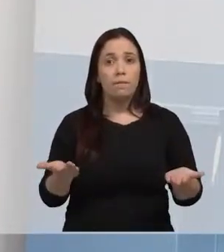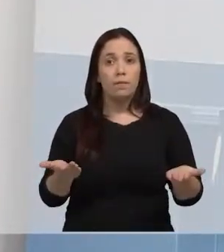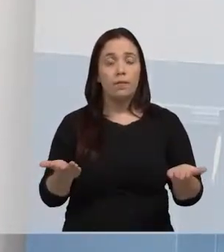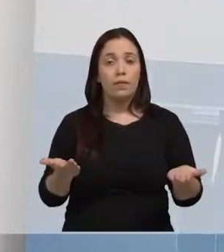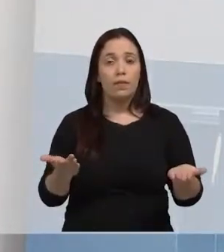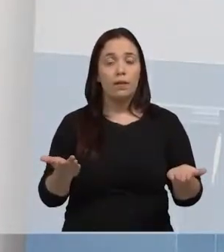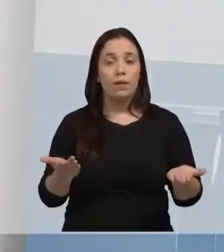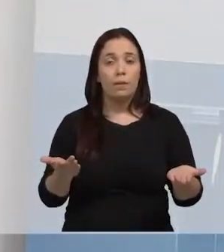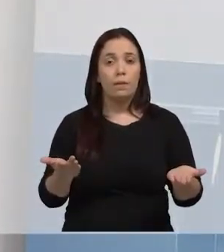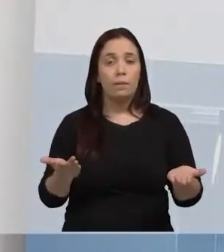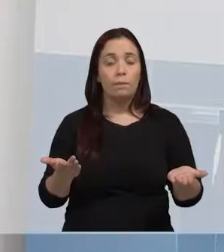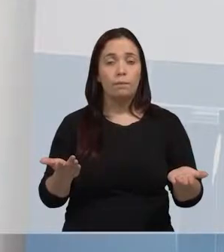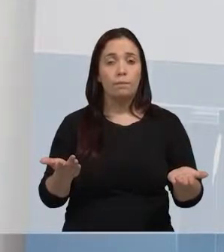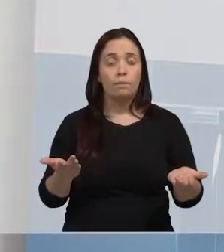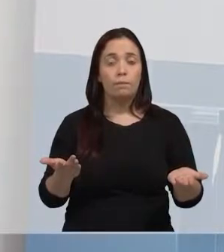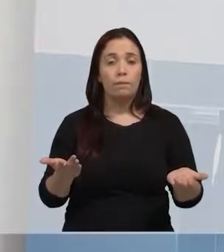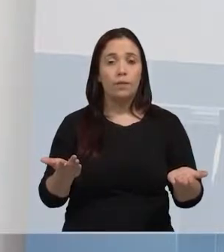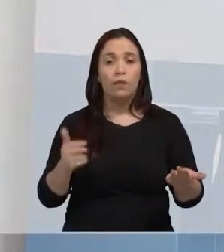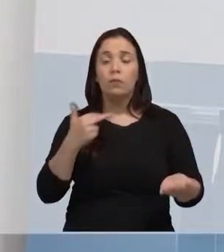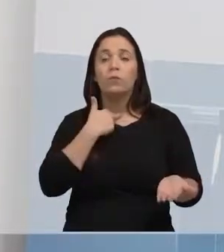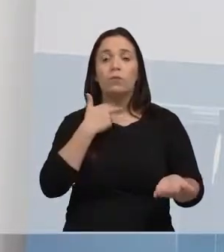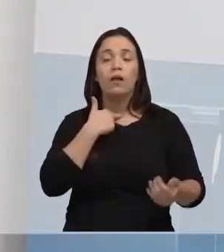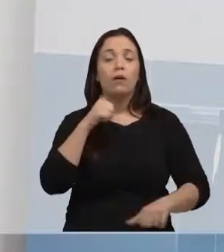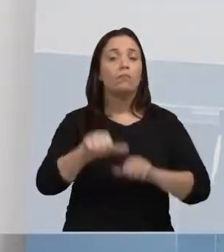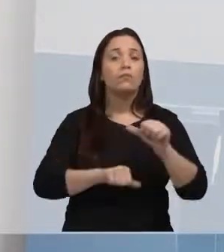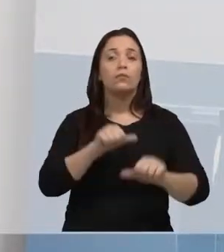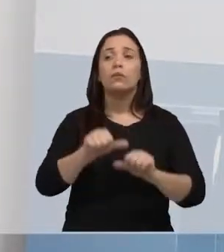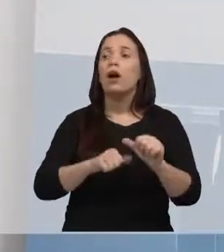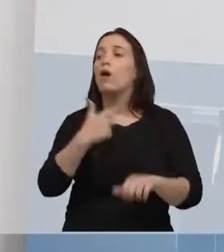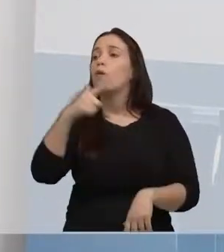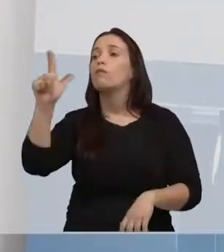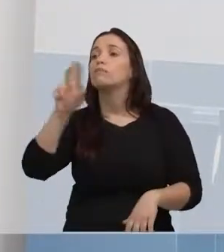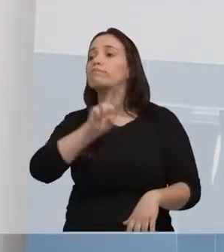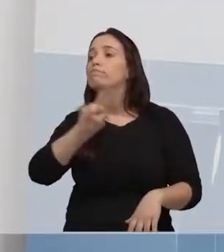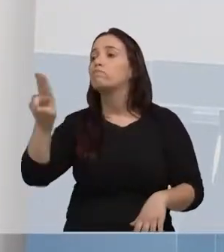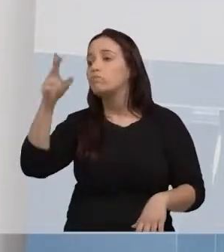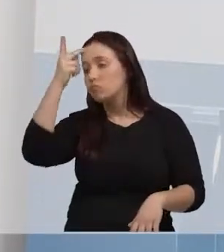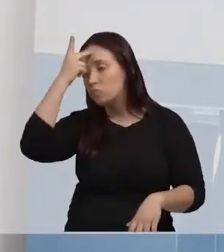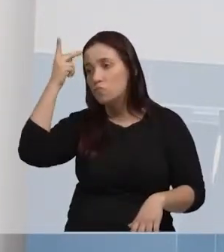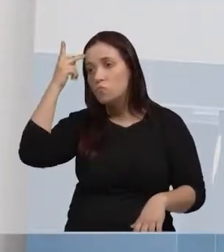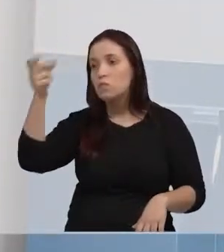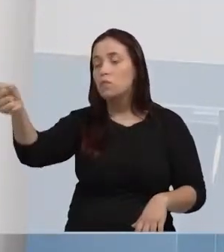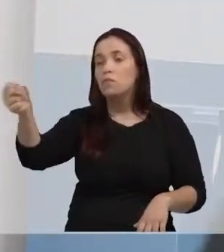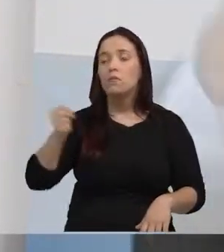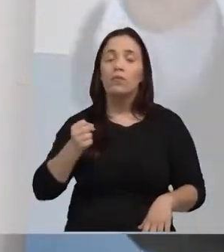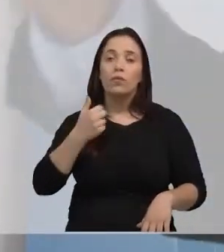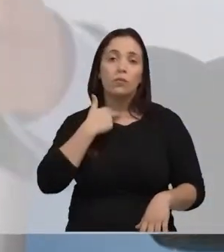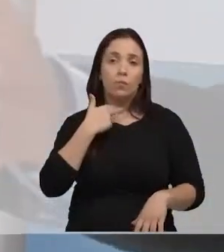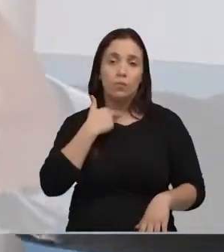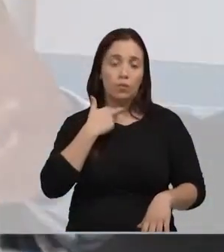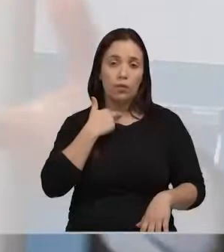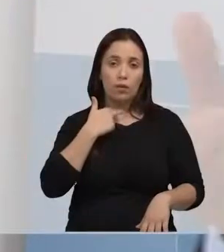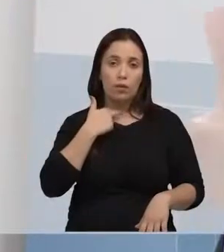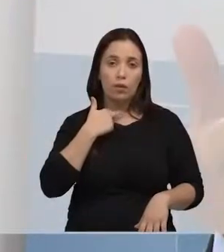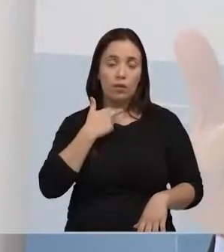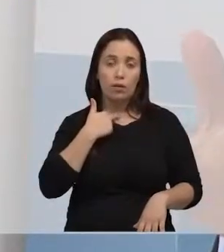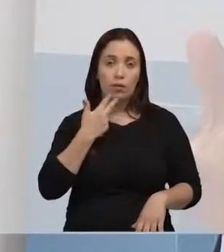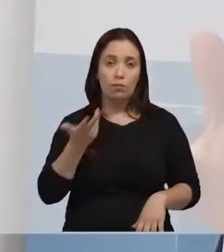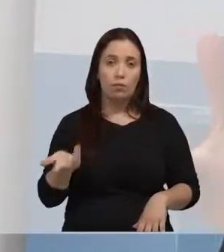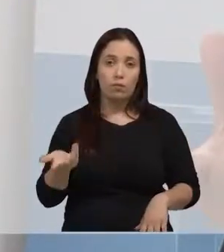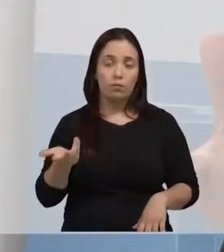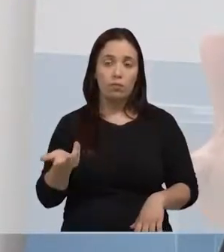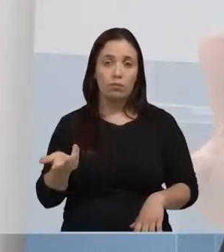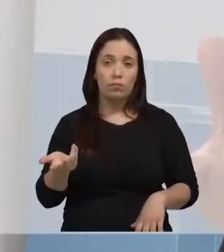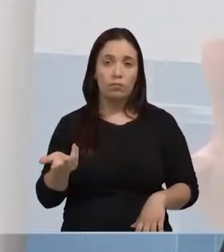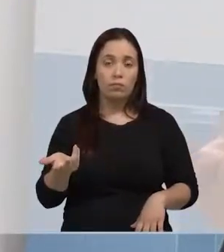nome dele, talvez não dê mais nem tempo para mudar, Aquele que eu falei para você. mudar a foto dele e o nome dele lá, e vai estar na justiça